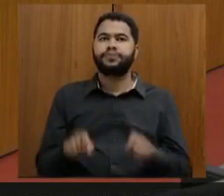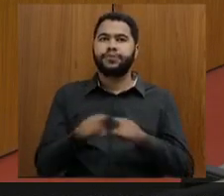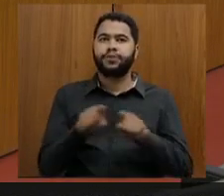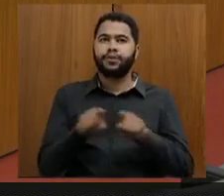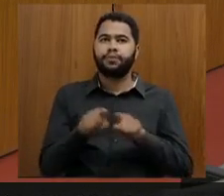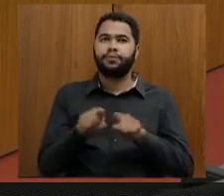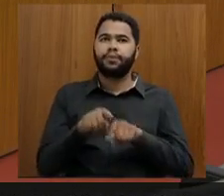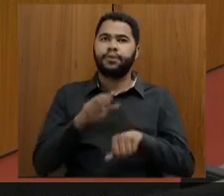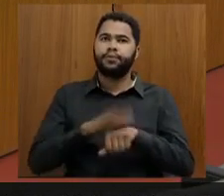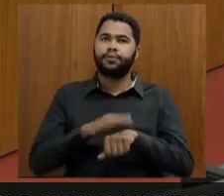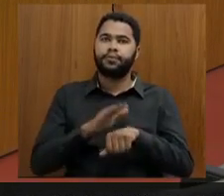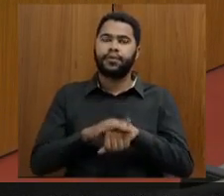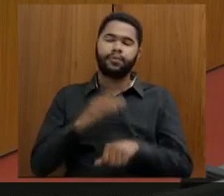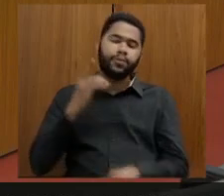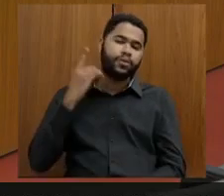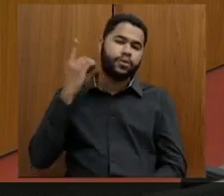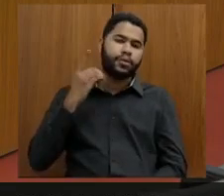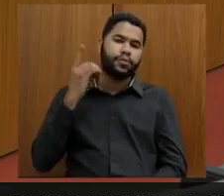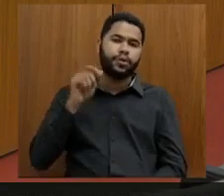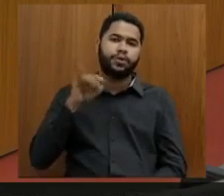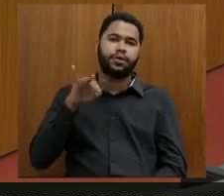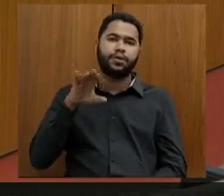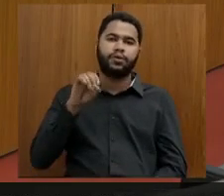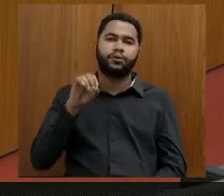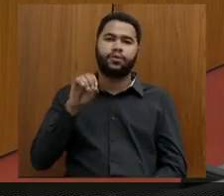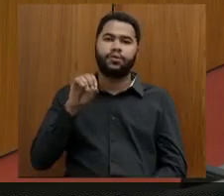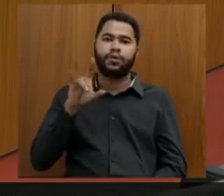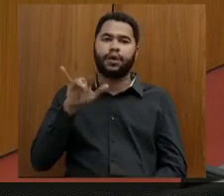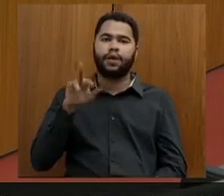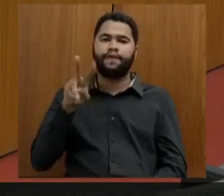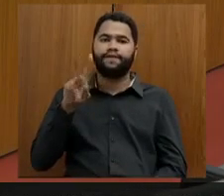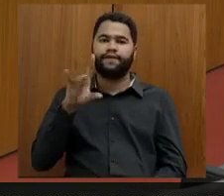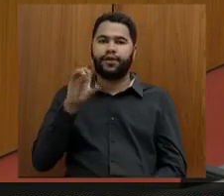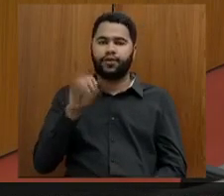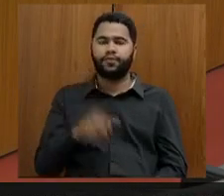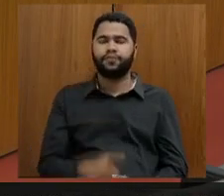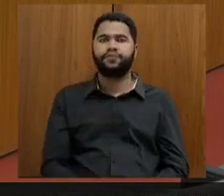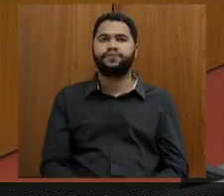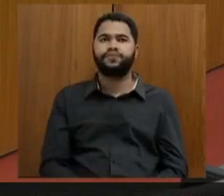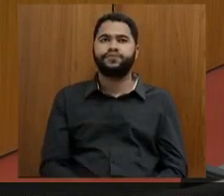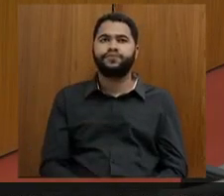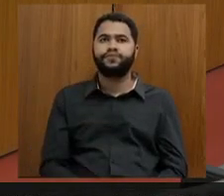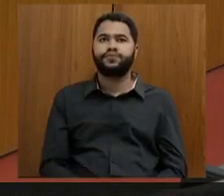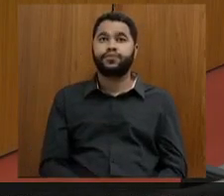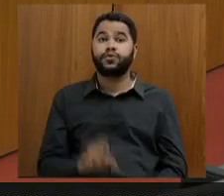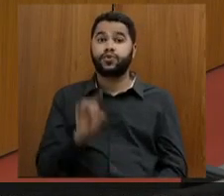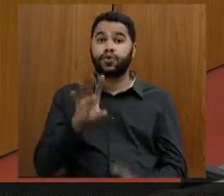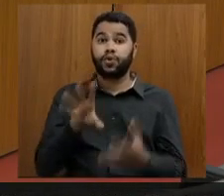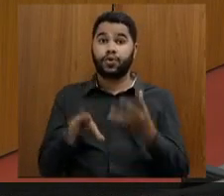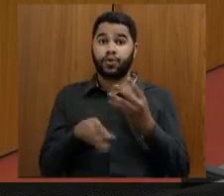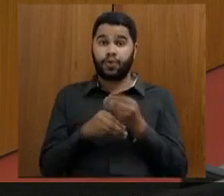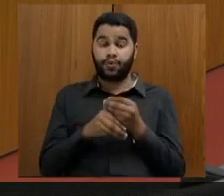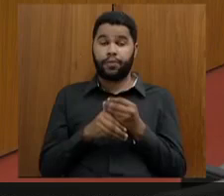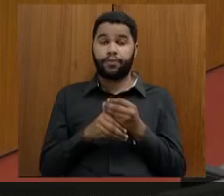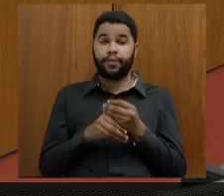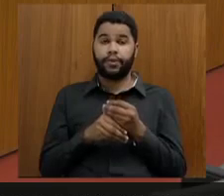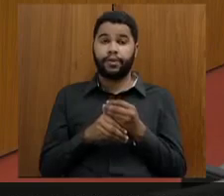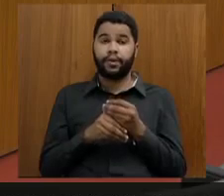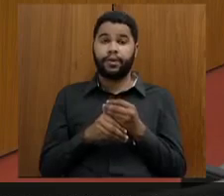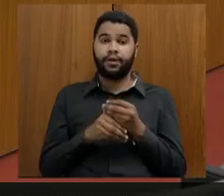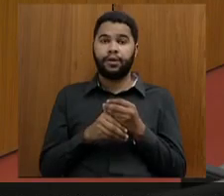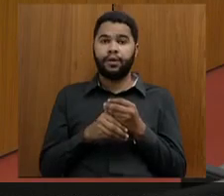feitas pelo Deputado Antonio Carlos Arantes e depois antigo só complementar que eu